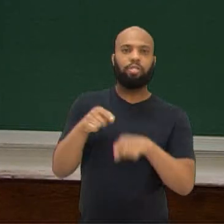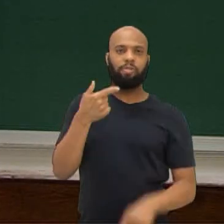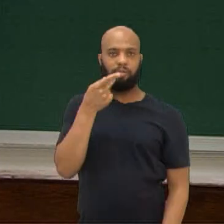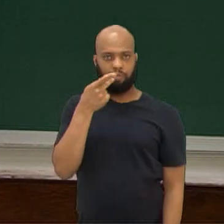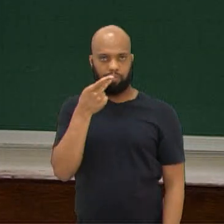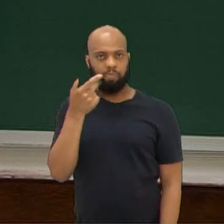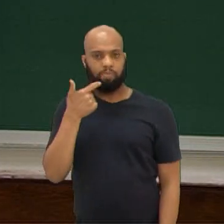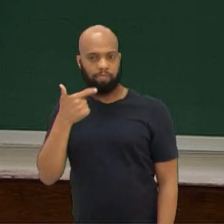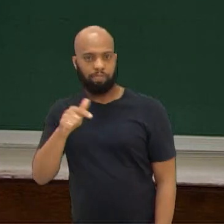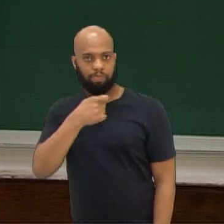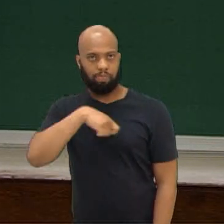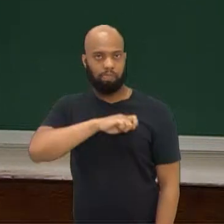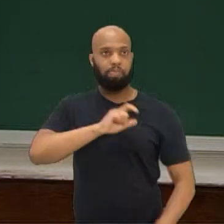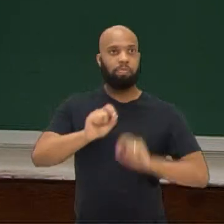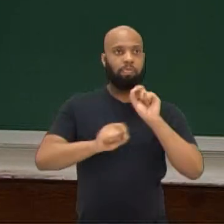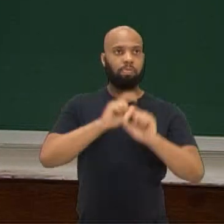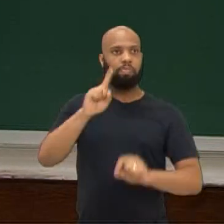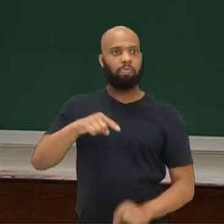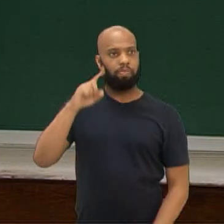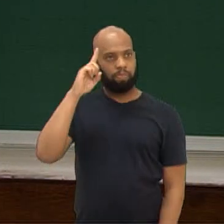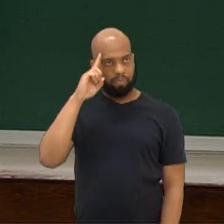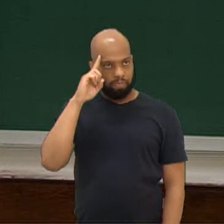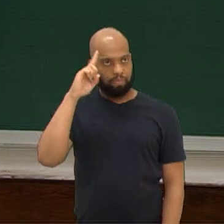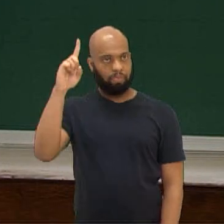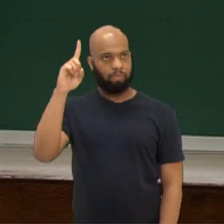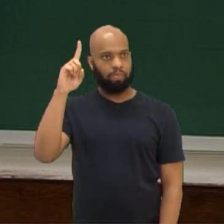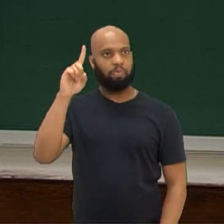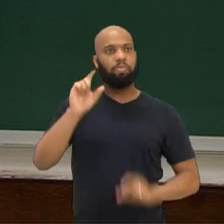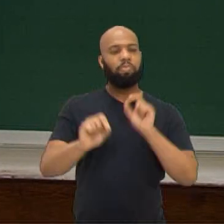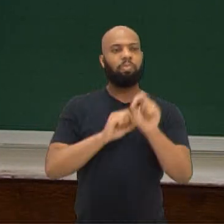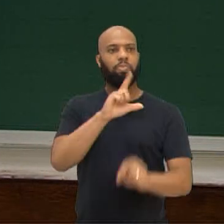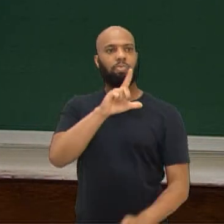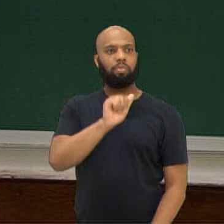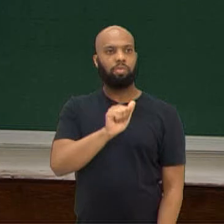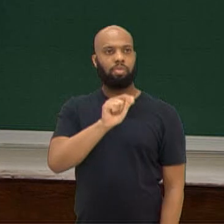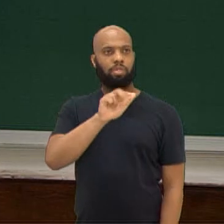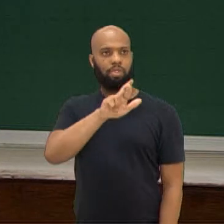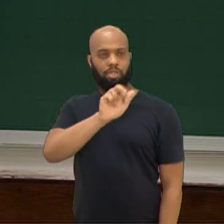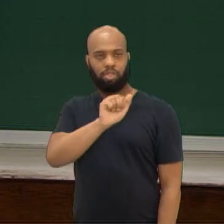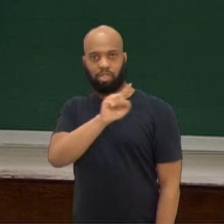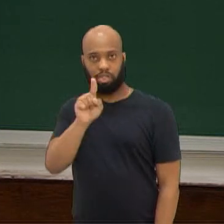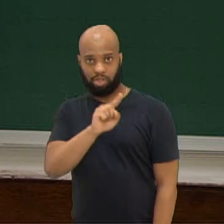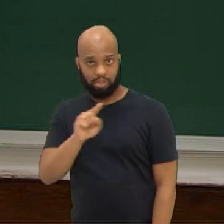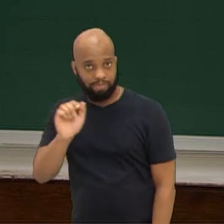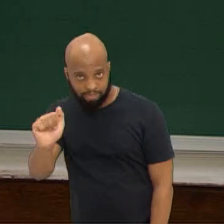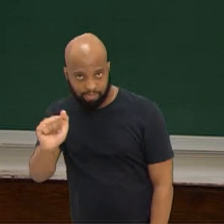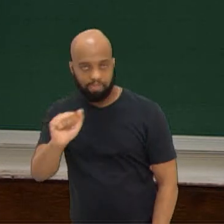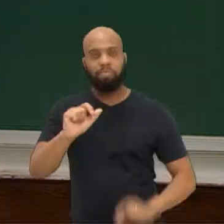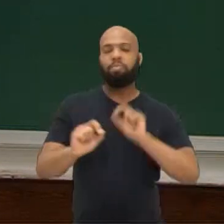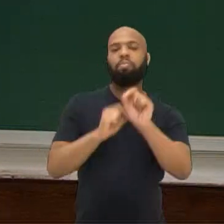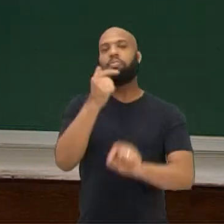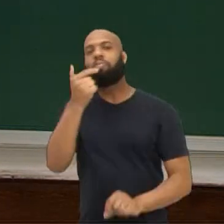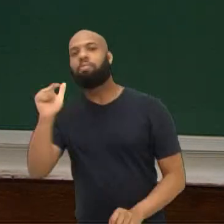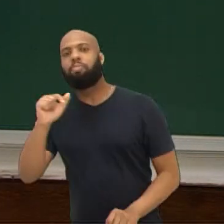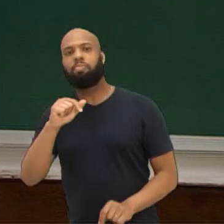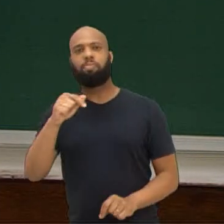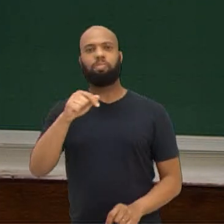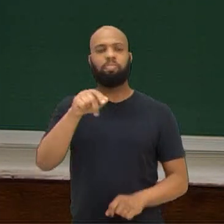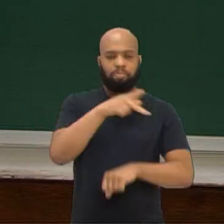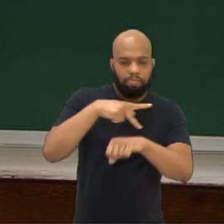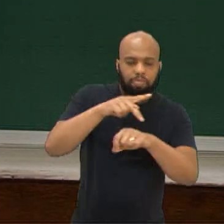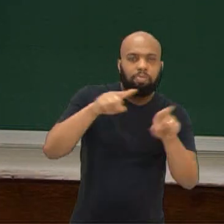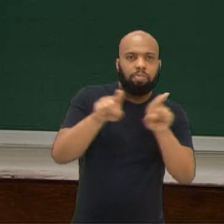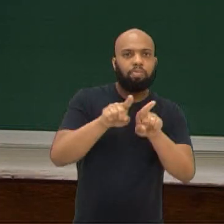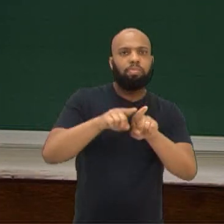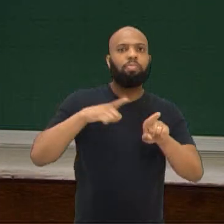espanhol, el Dia de la Raza. En Espanha, el Dia de la Hispanidad. E os demais países latino-americanos se utilizam